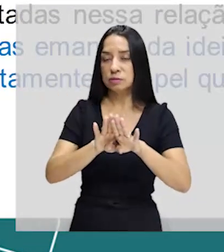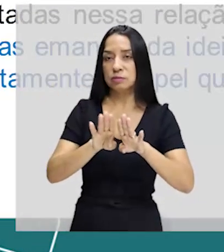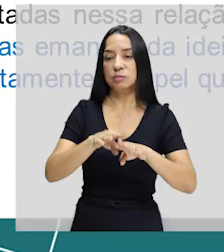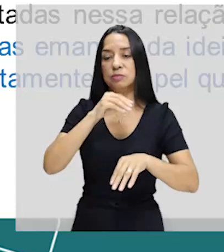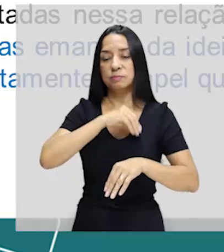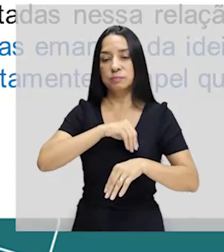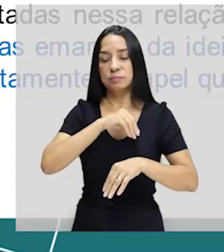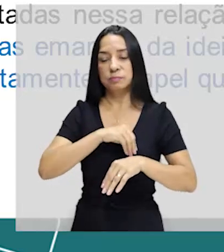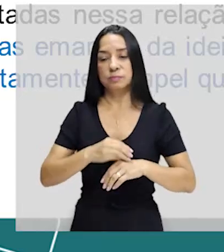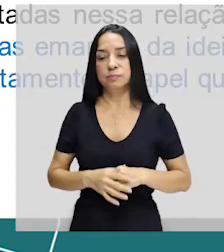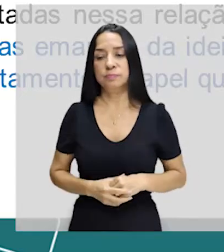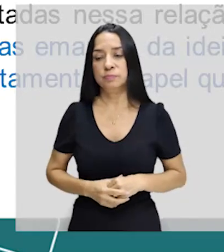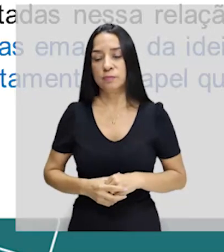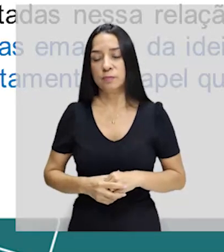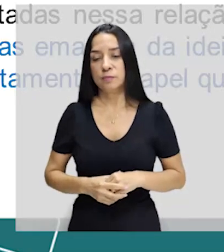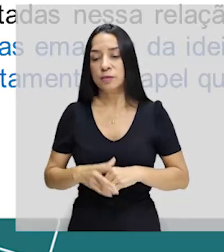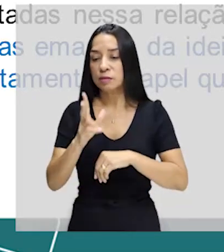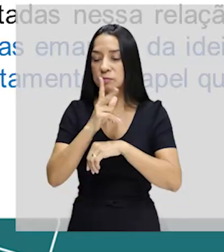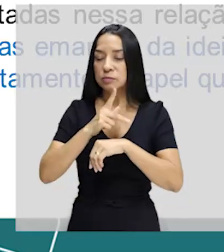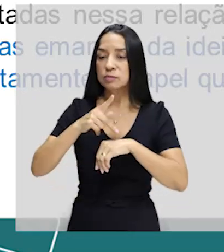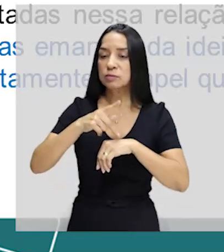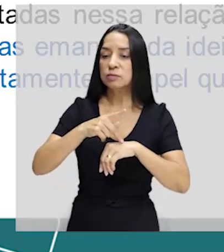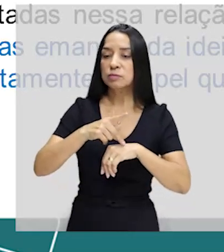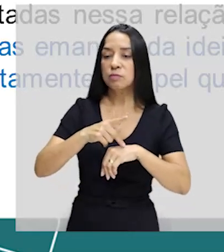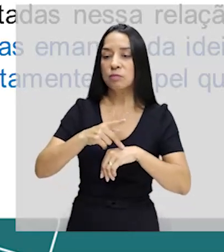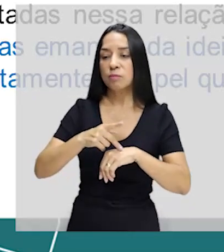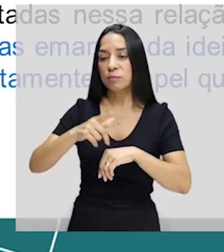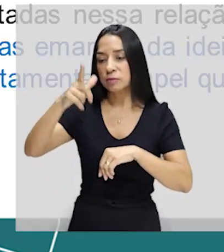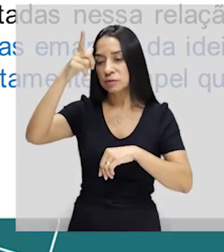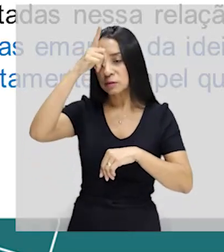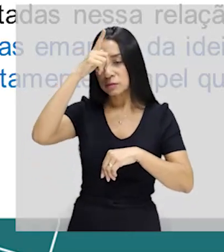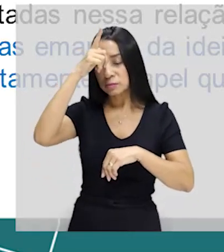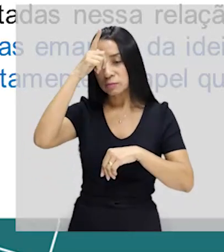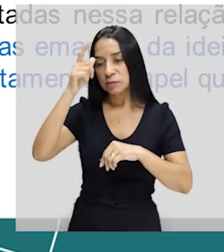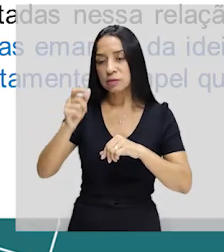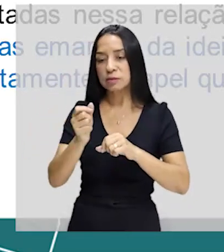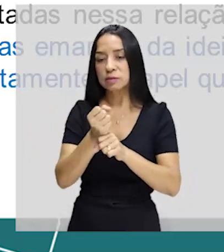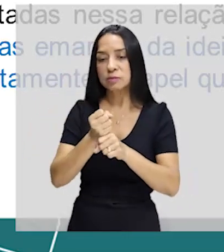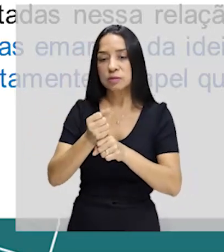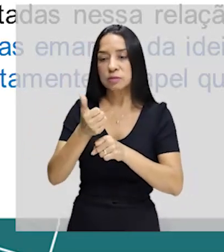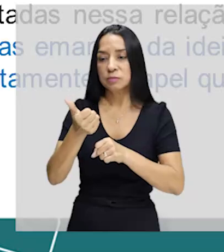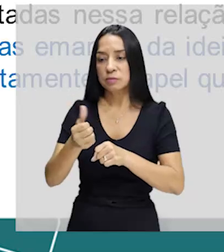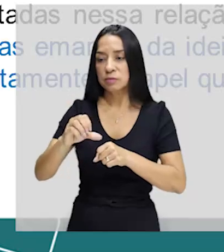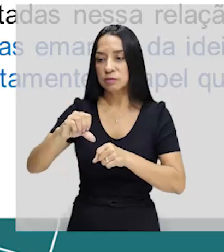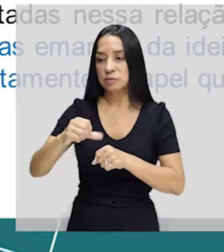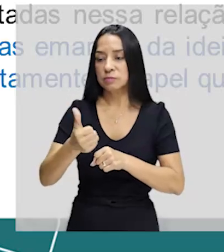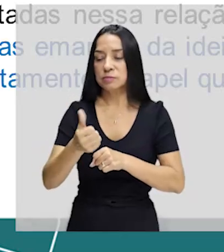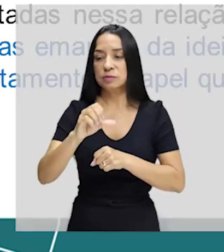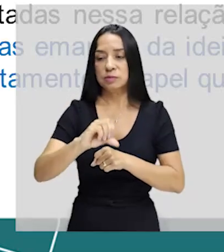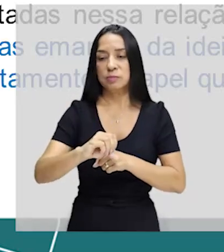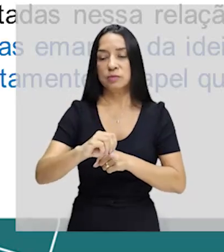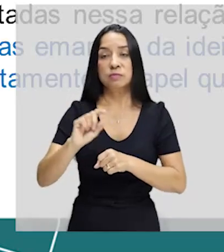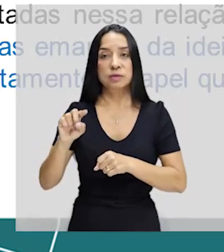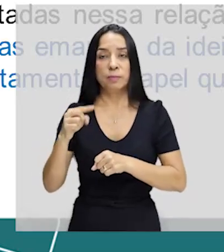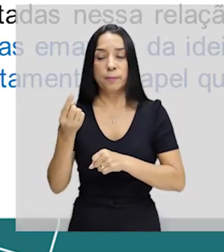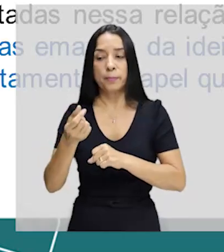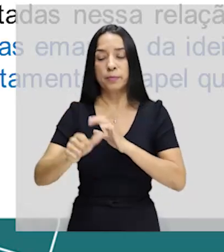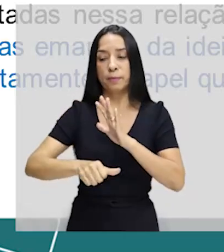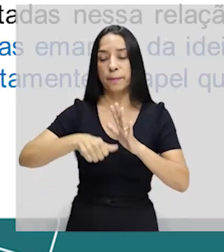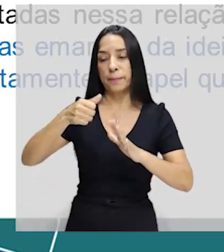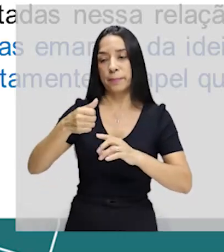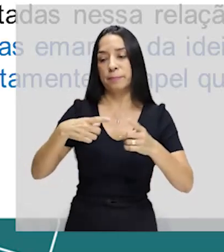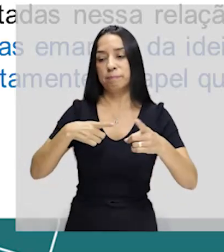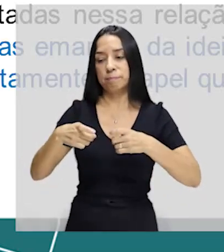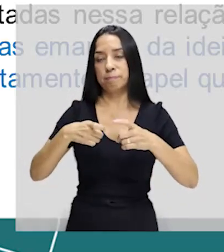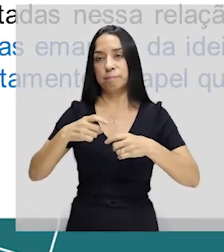1919, na Alemanha pós Primeira Guerra Mundial, a Alemanha